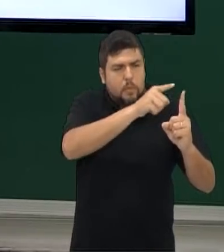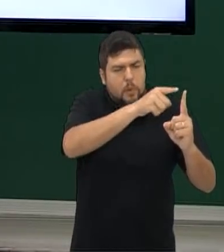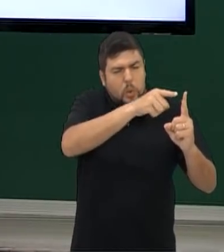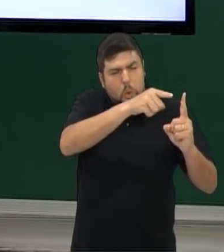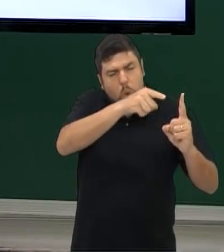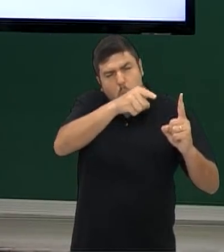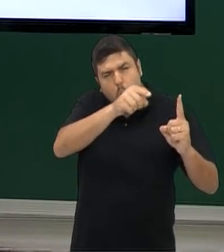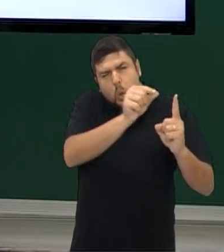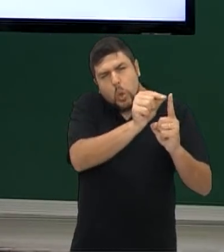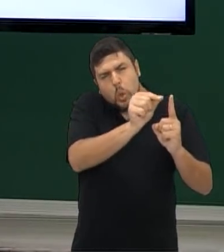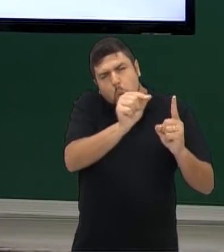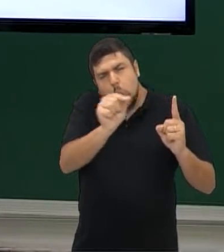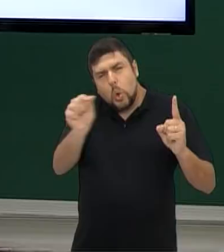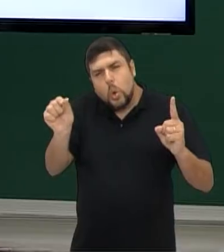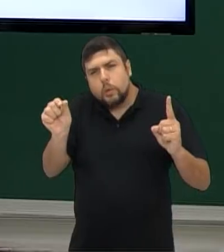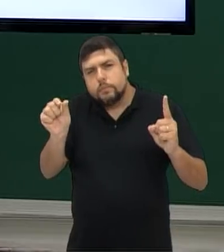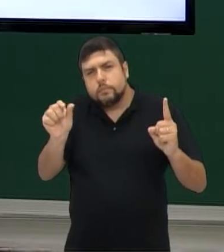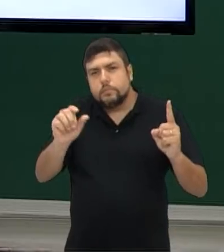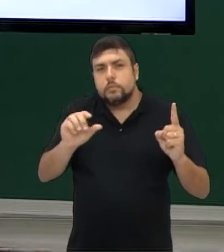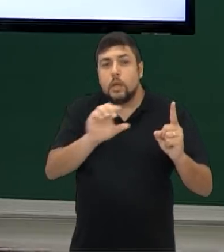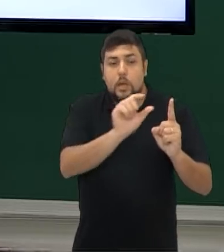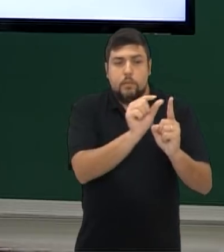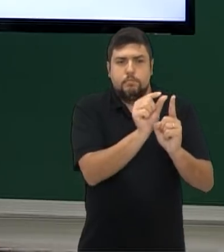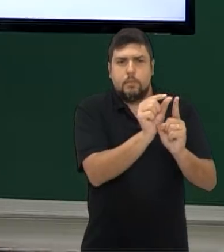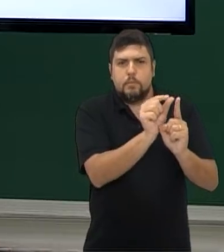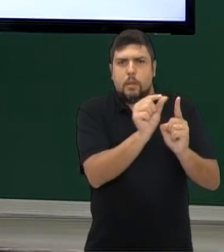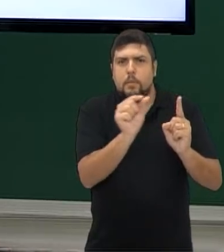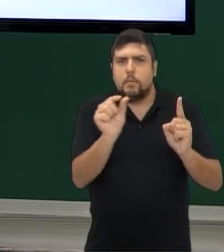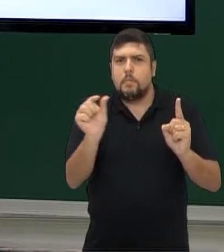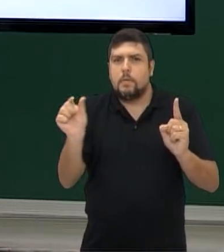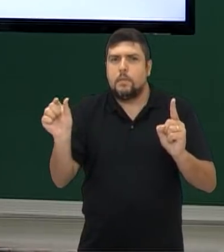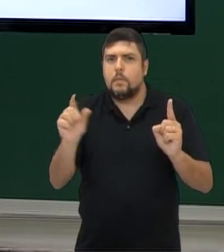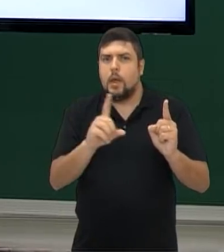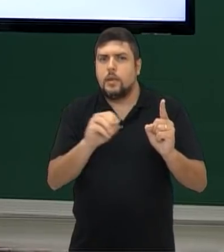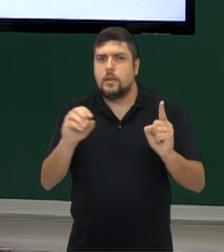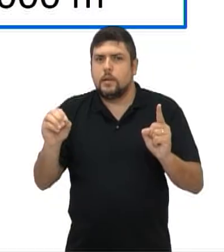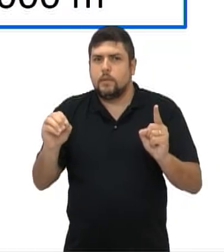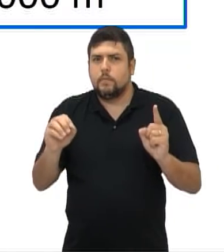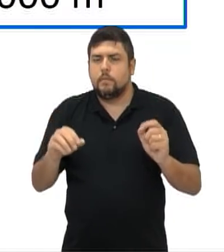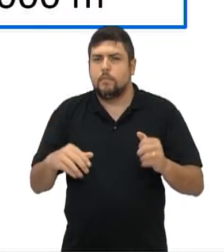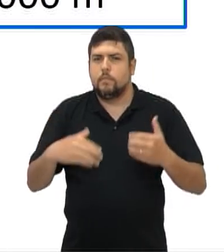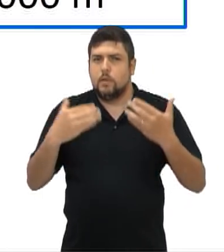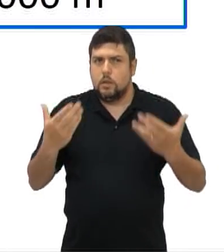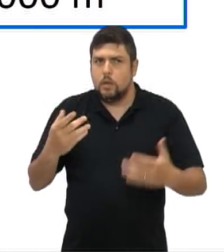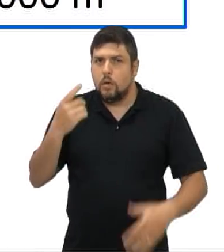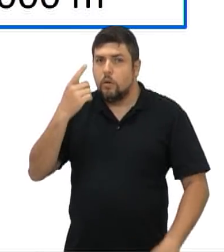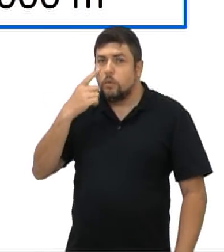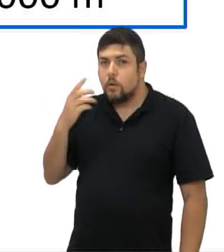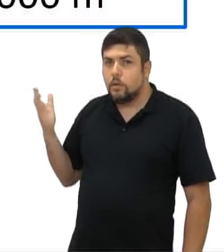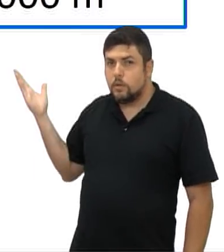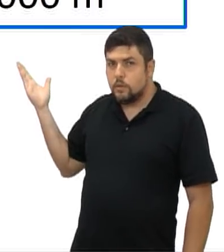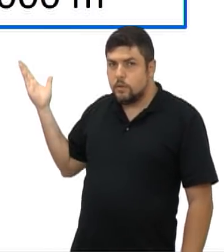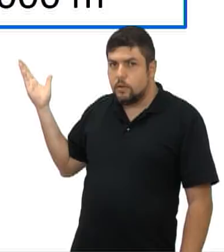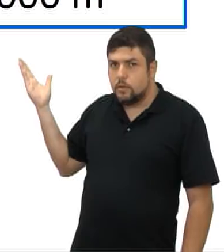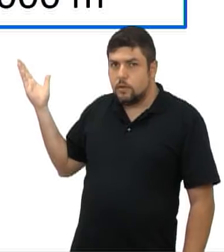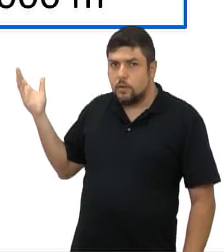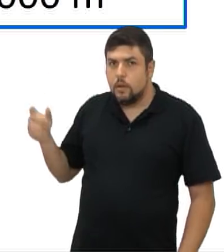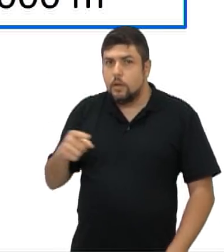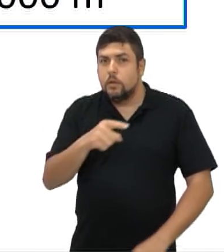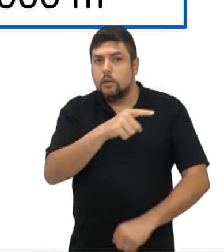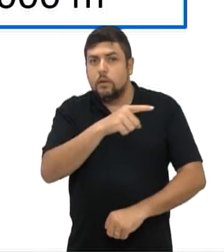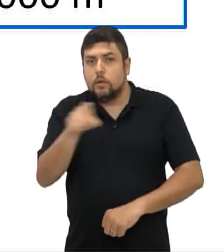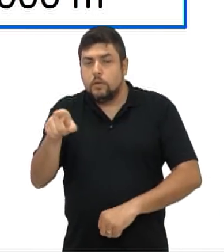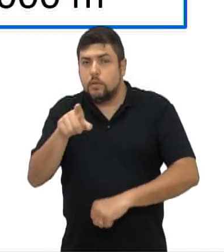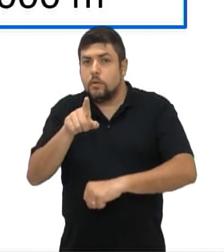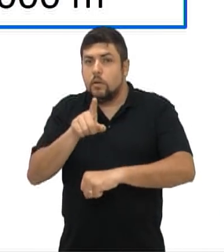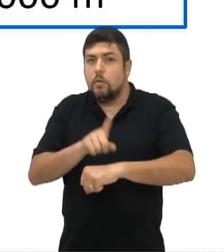e submúltiplos. Então, com isso, a prof vai deixar essa tela aí um pouquinho para vocês poderem anotar, tá? Porque